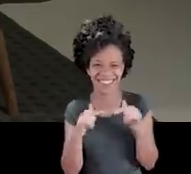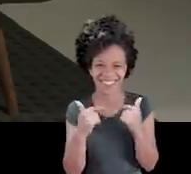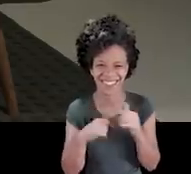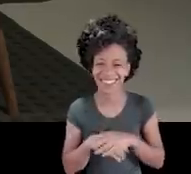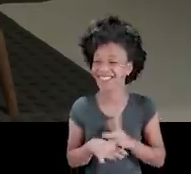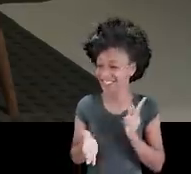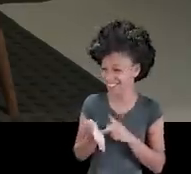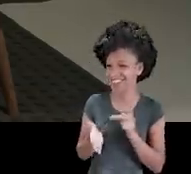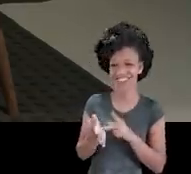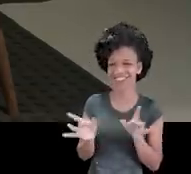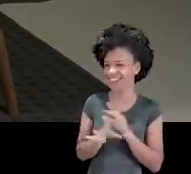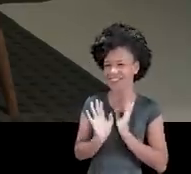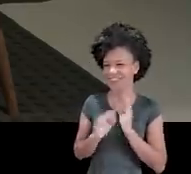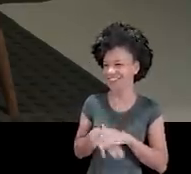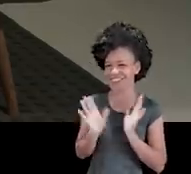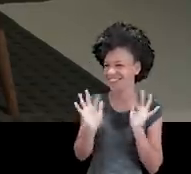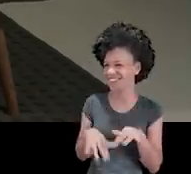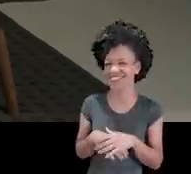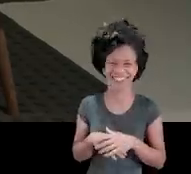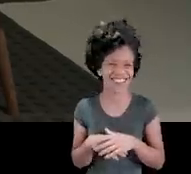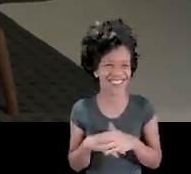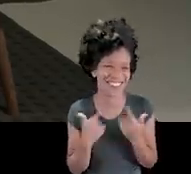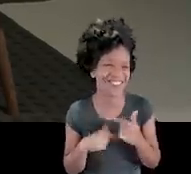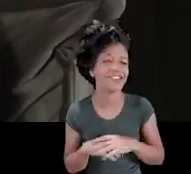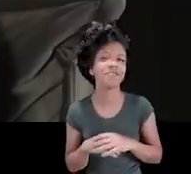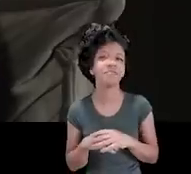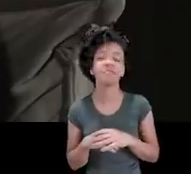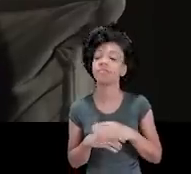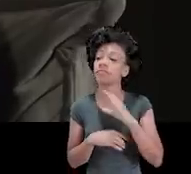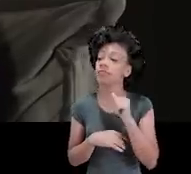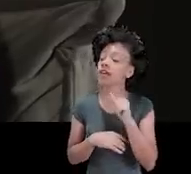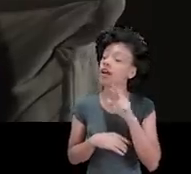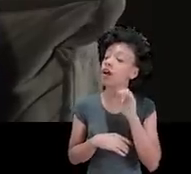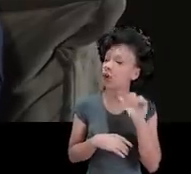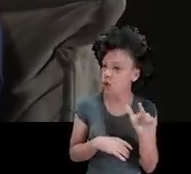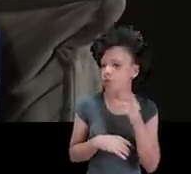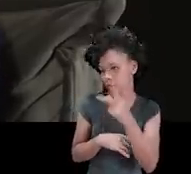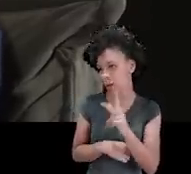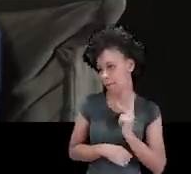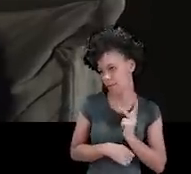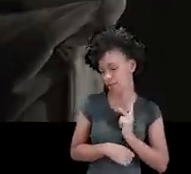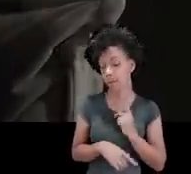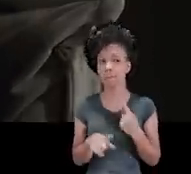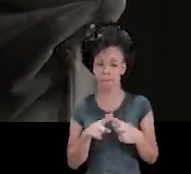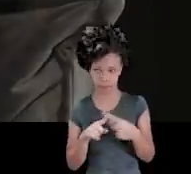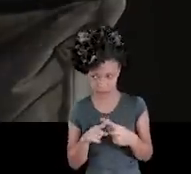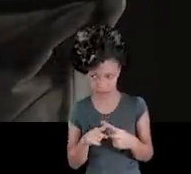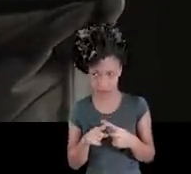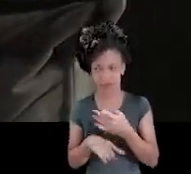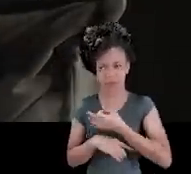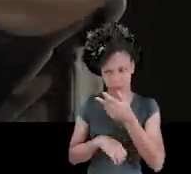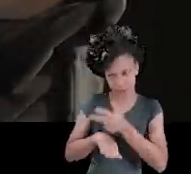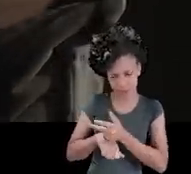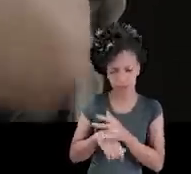E realmente não tinha pra onde ir. Mas, Carol... Carol, seu caso ele é mais particular, eu vou dizer por quê, né?